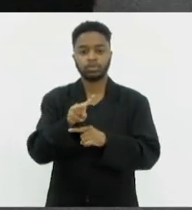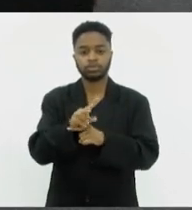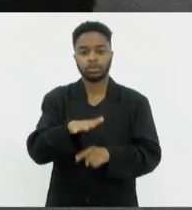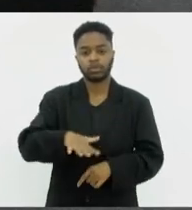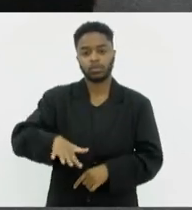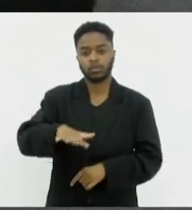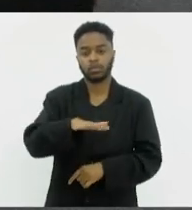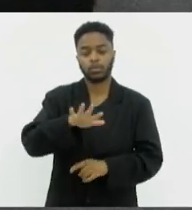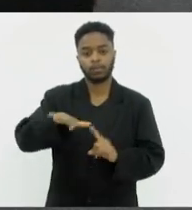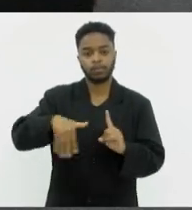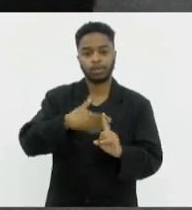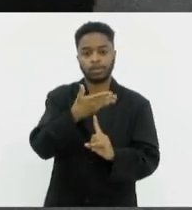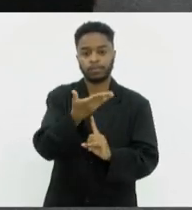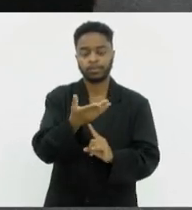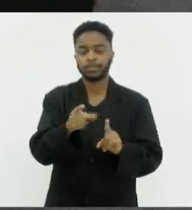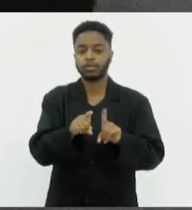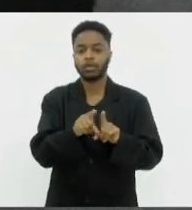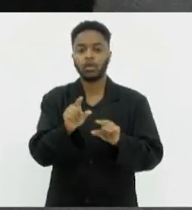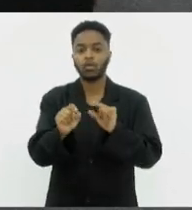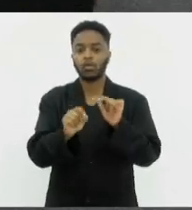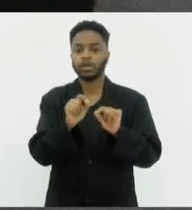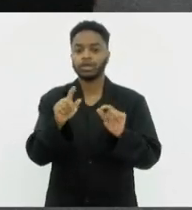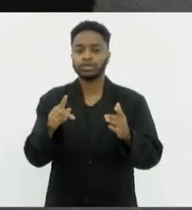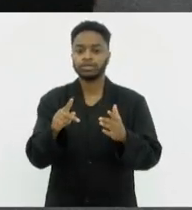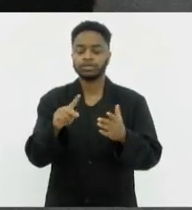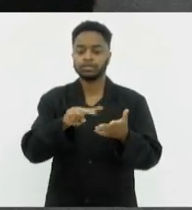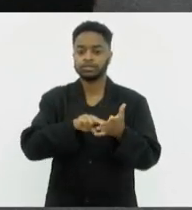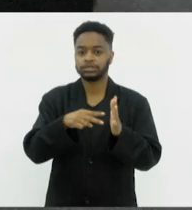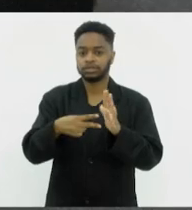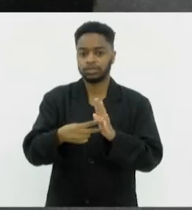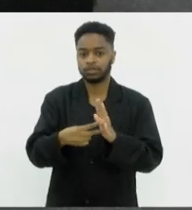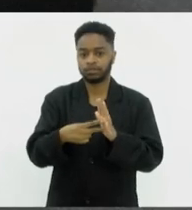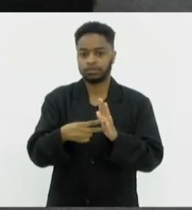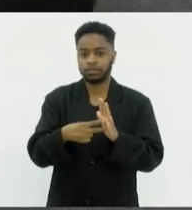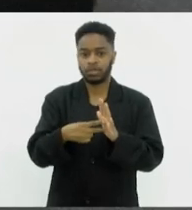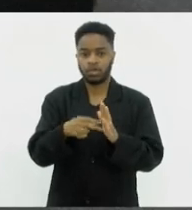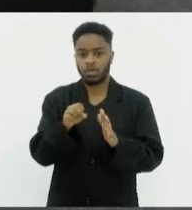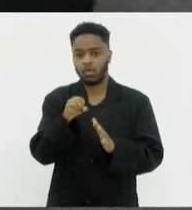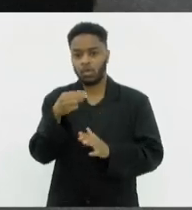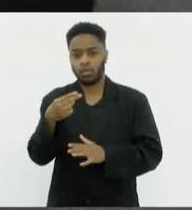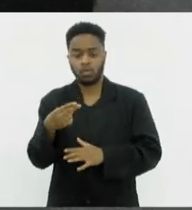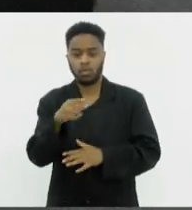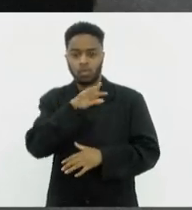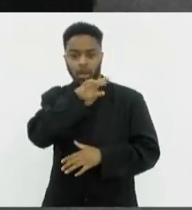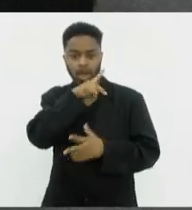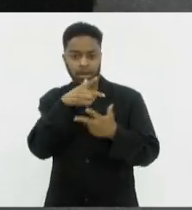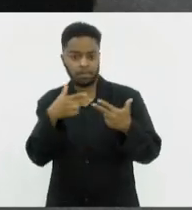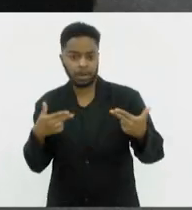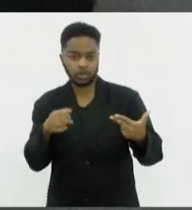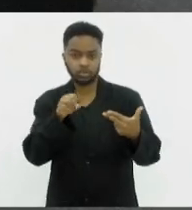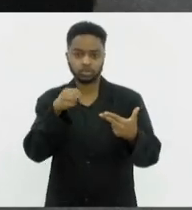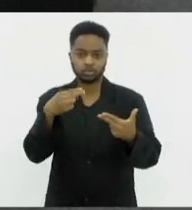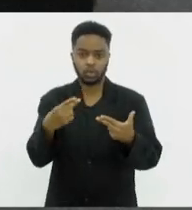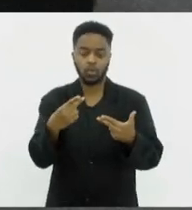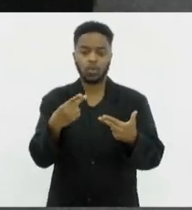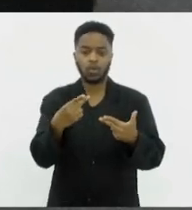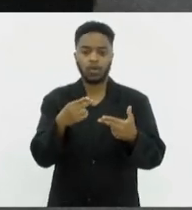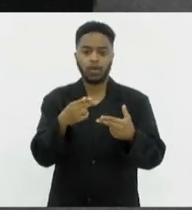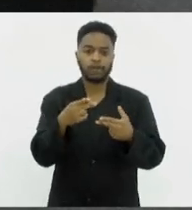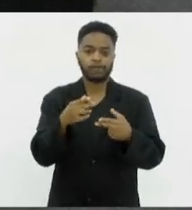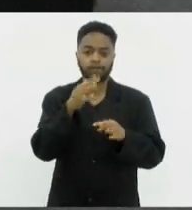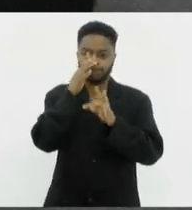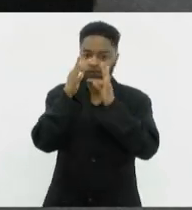sobre o que, que significa seja a fauna, seja a flora, mas seja também